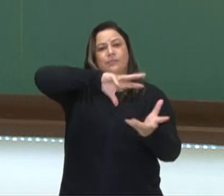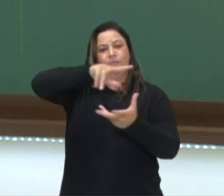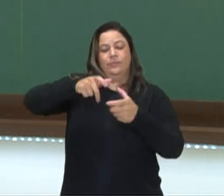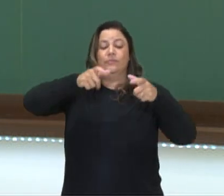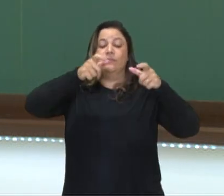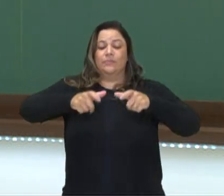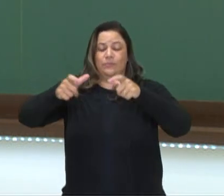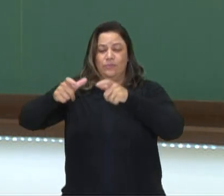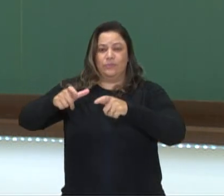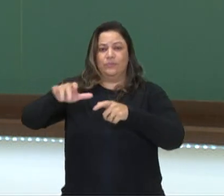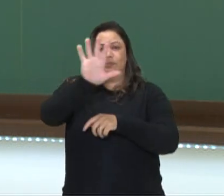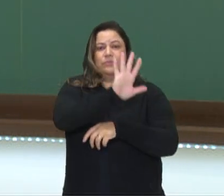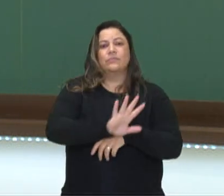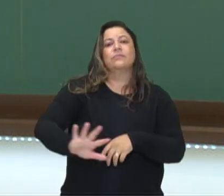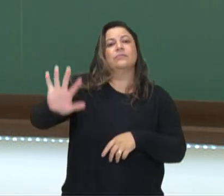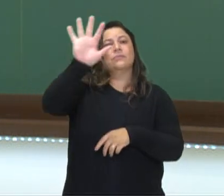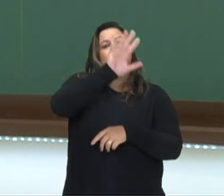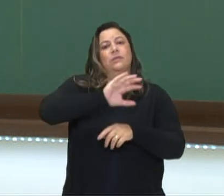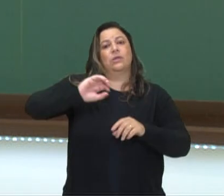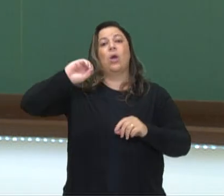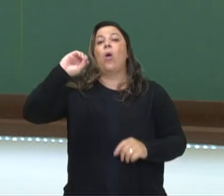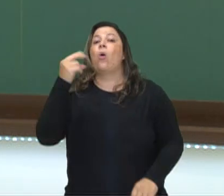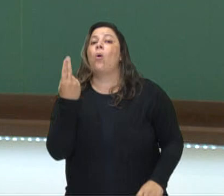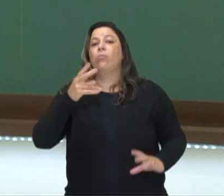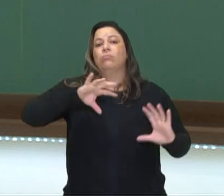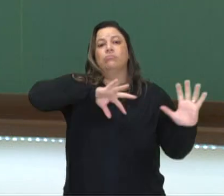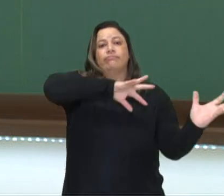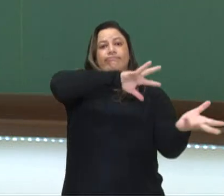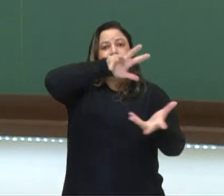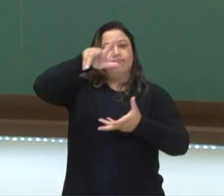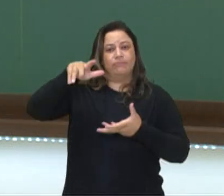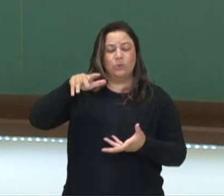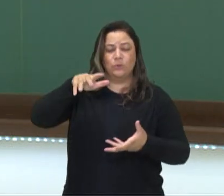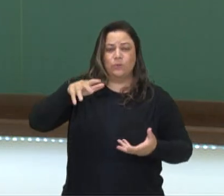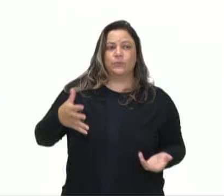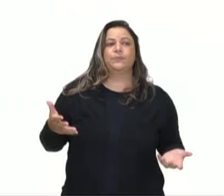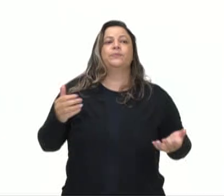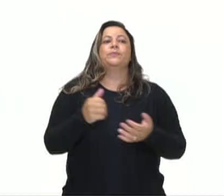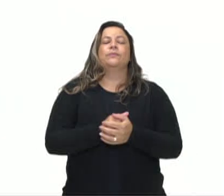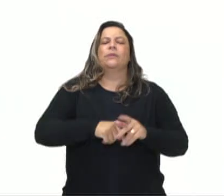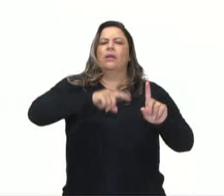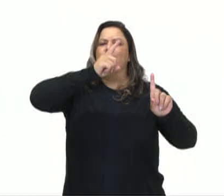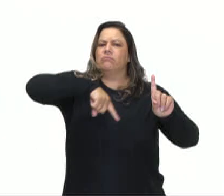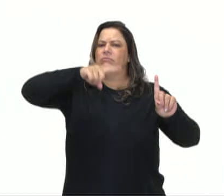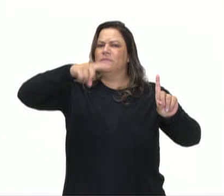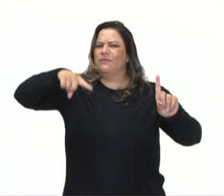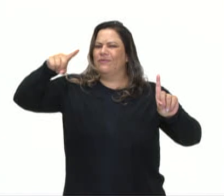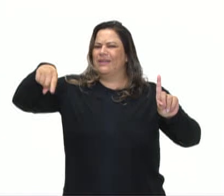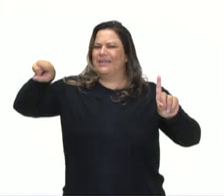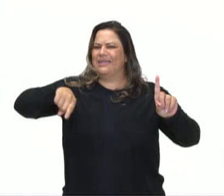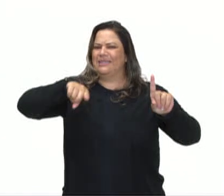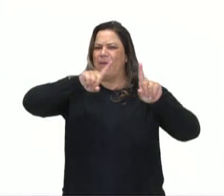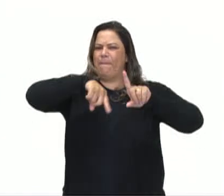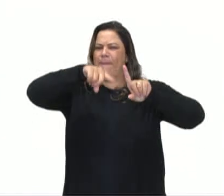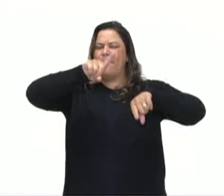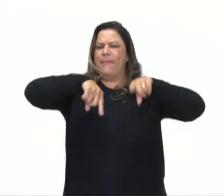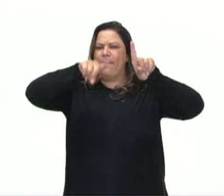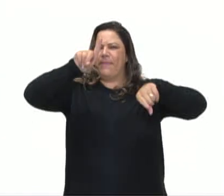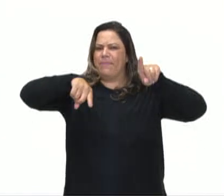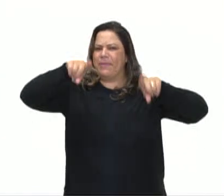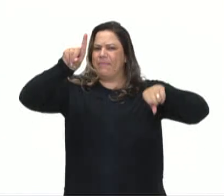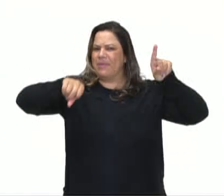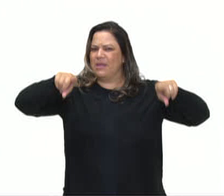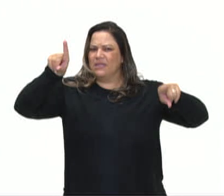ou podendo influenciar o mundo inteiro. E para isso, ó, estas variações dizem respeito a mudanças de